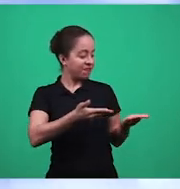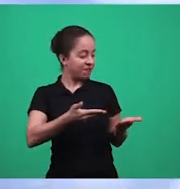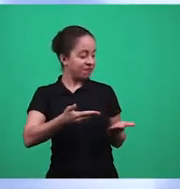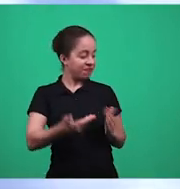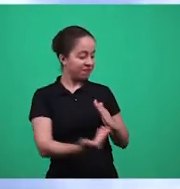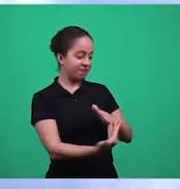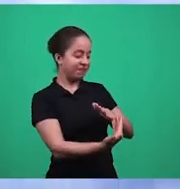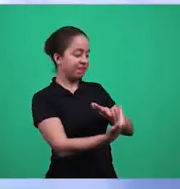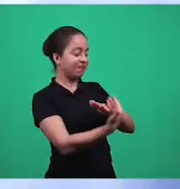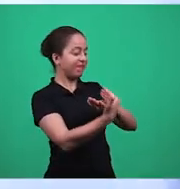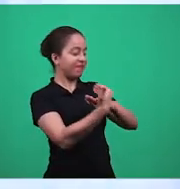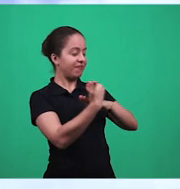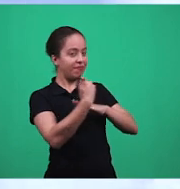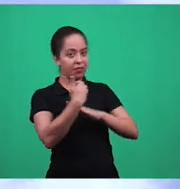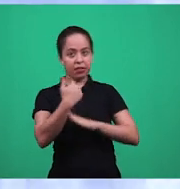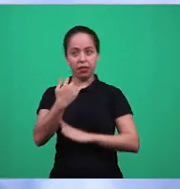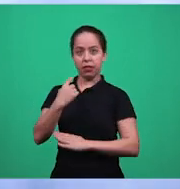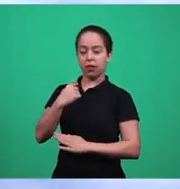receberá,